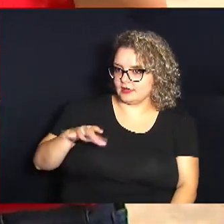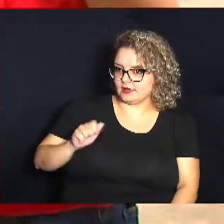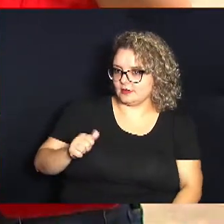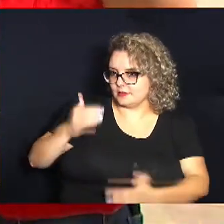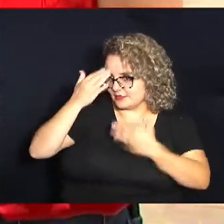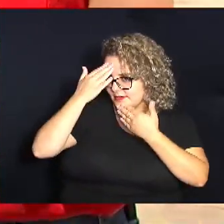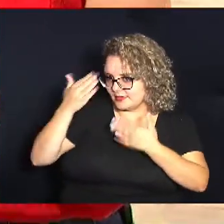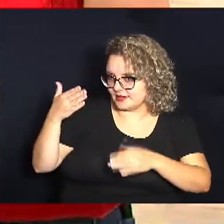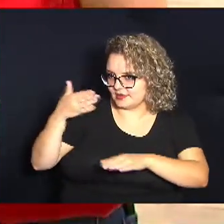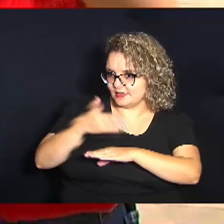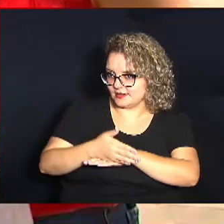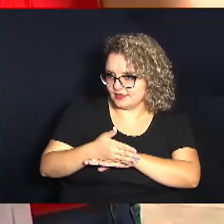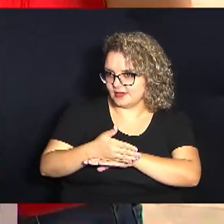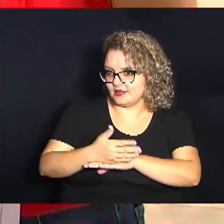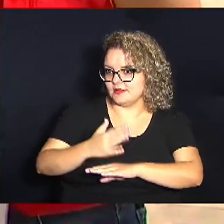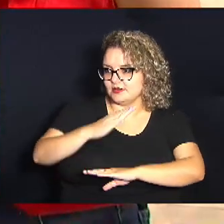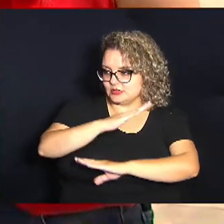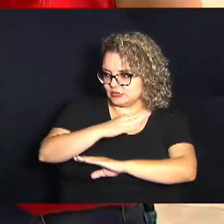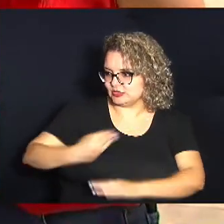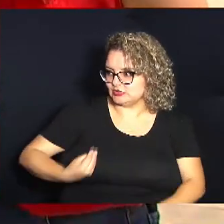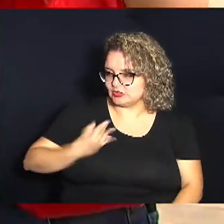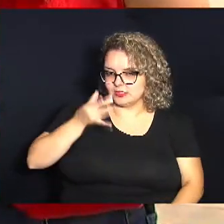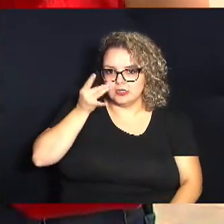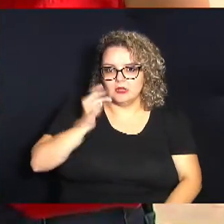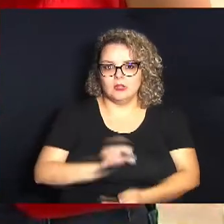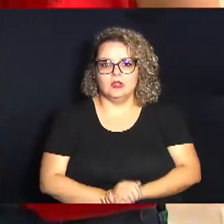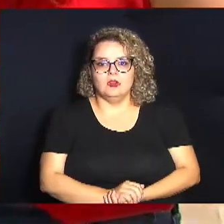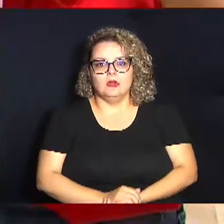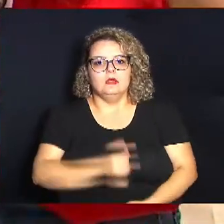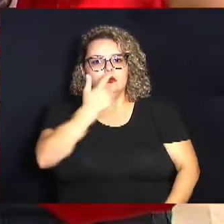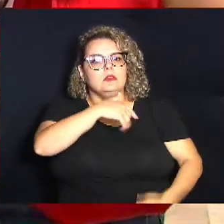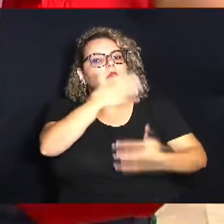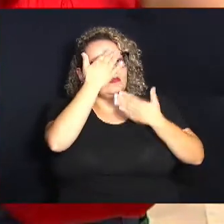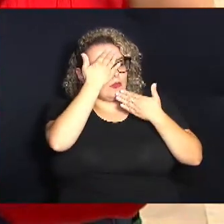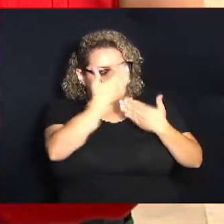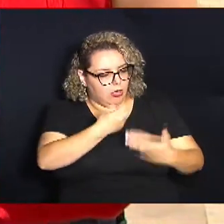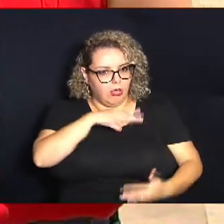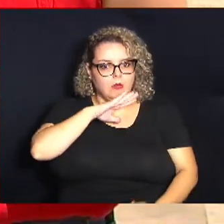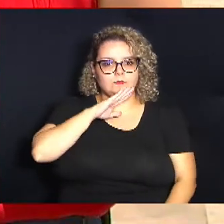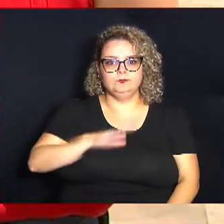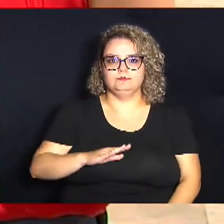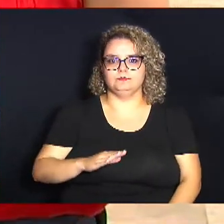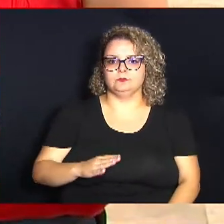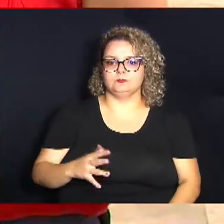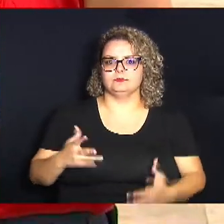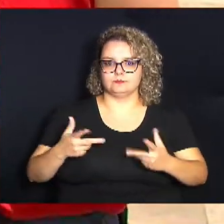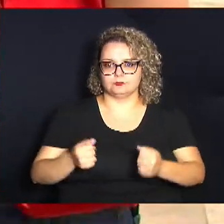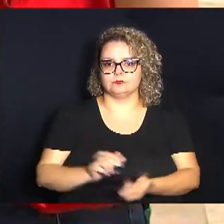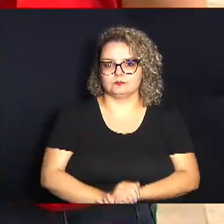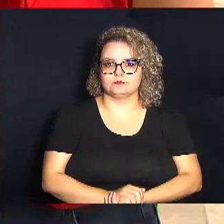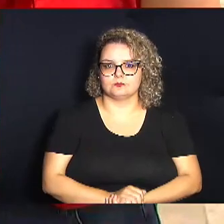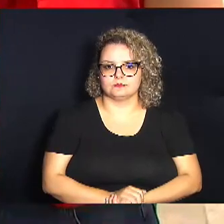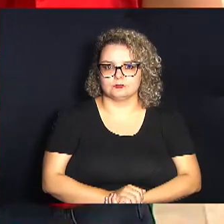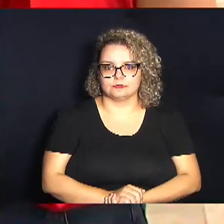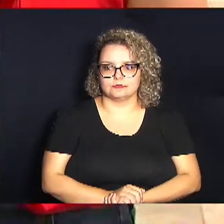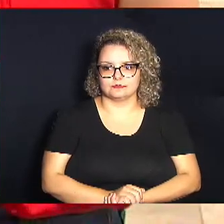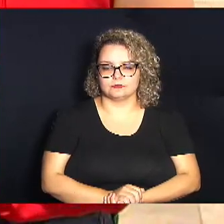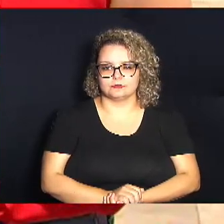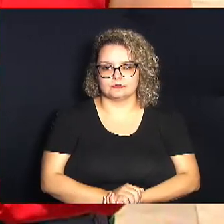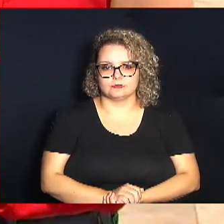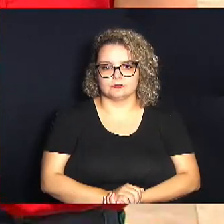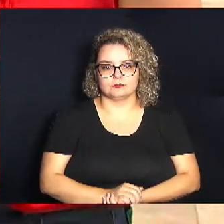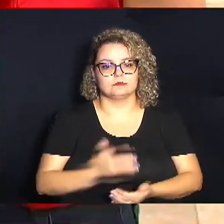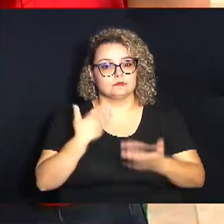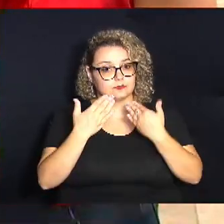obrigada pela sua participação ao vivo aqui conosco. Eu que agradeço, boa tarde a todos. Como a comandante Lourdes também já tinha